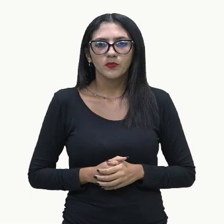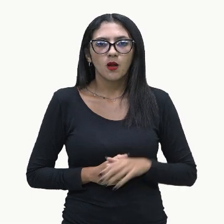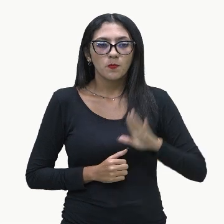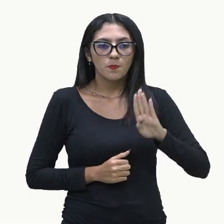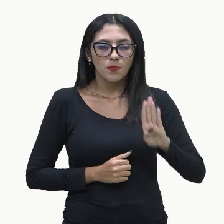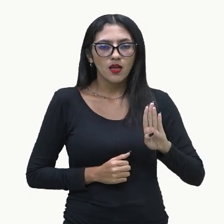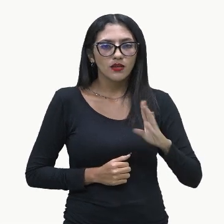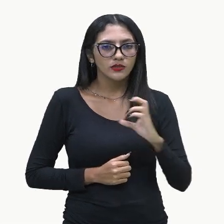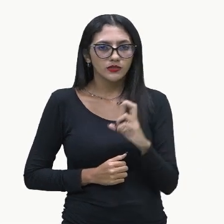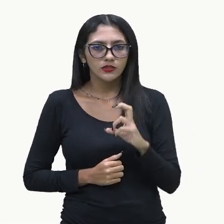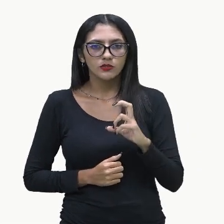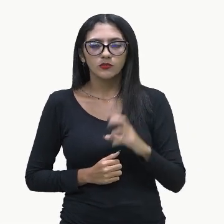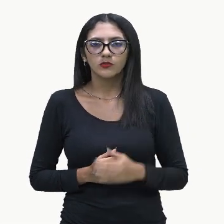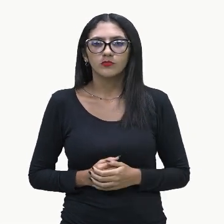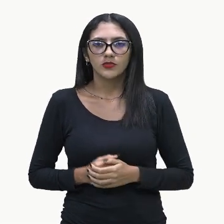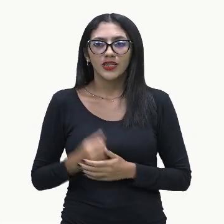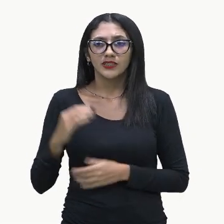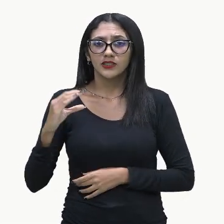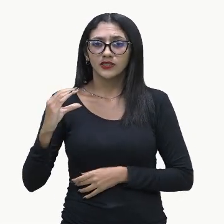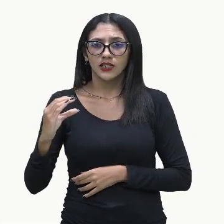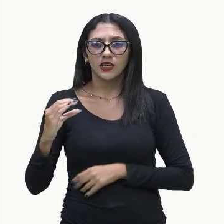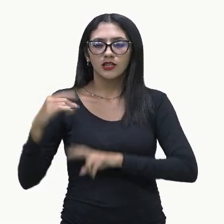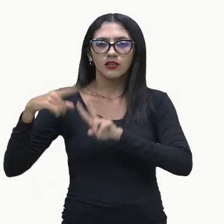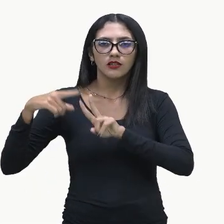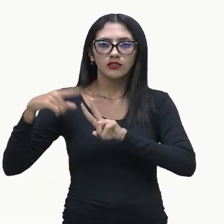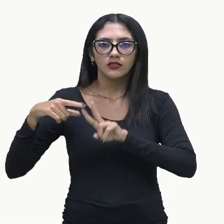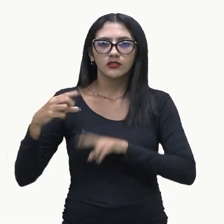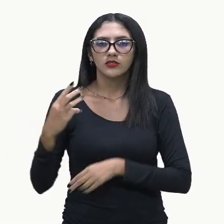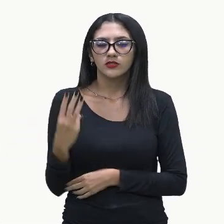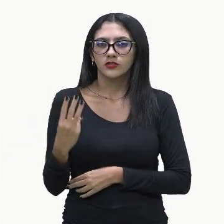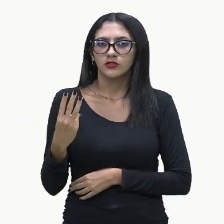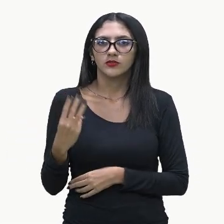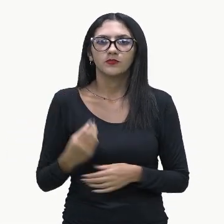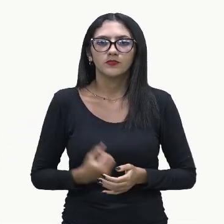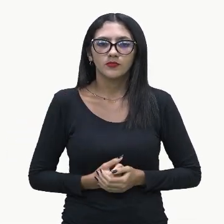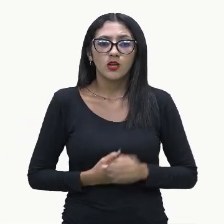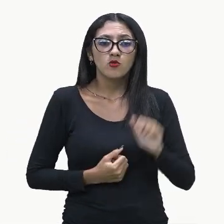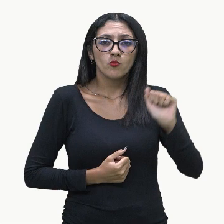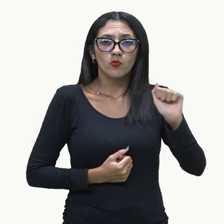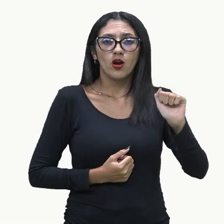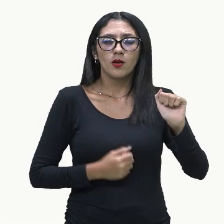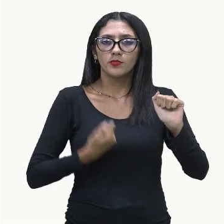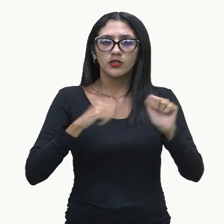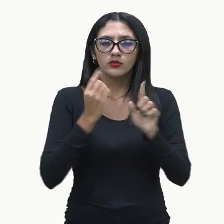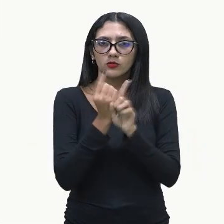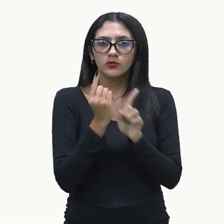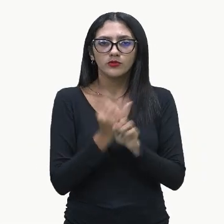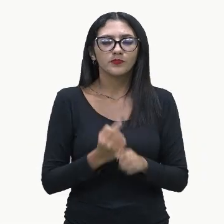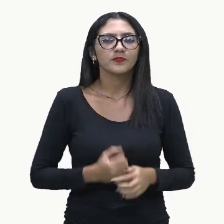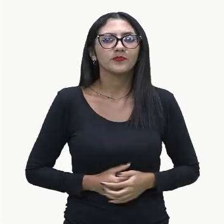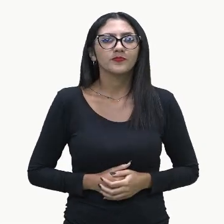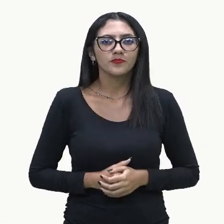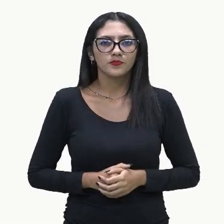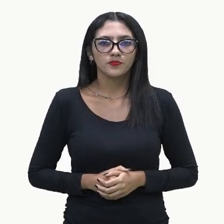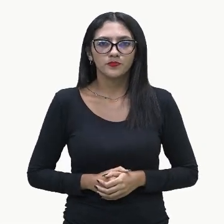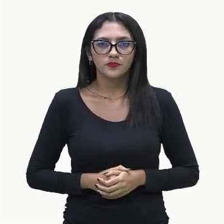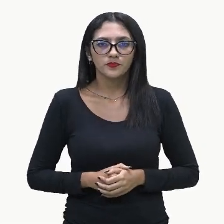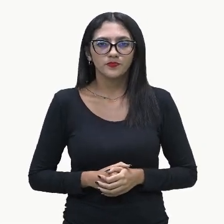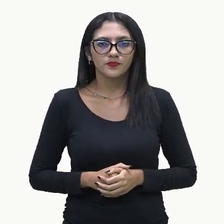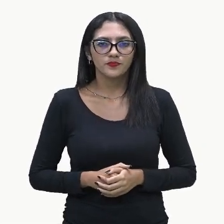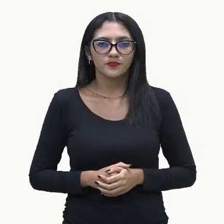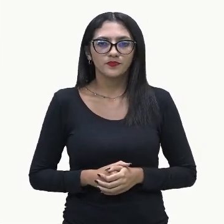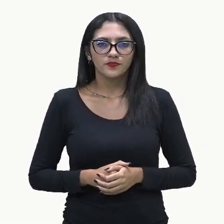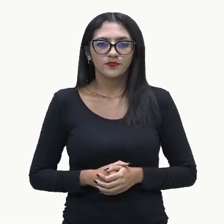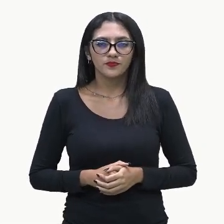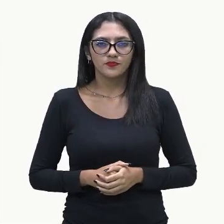C, raiz de 3. E o meu A é meu A mesmo. Então, como é que a gente faz? Vamos aplicar